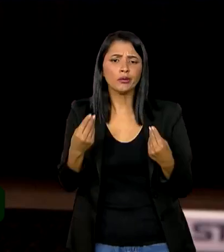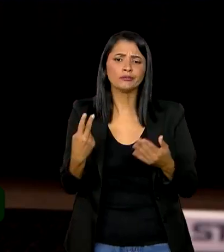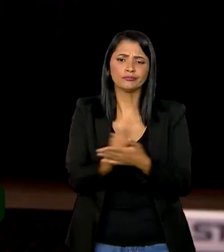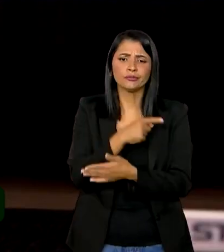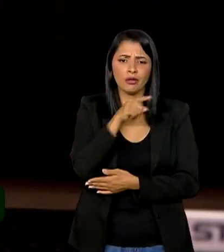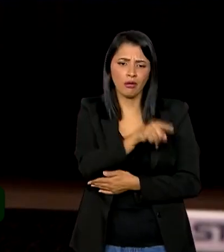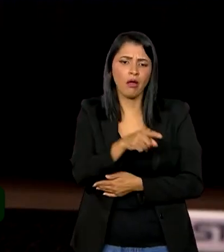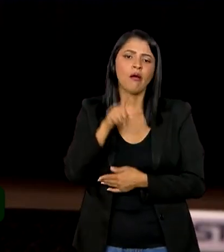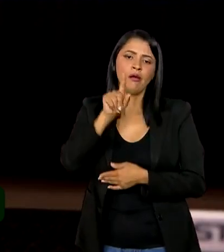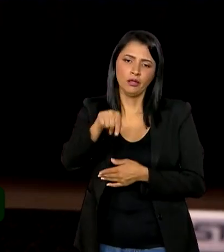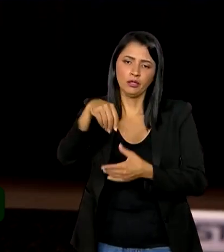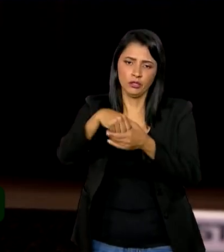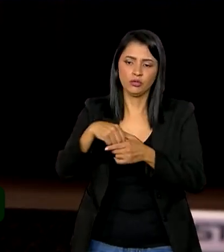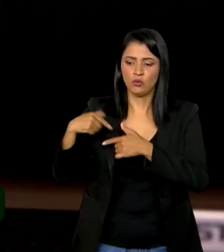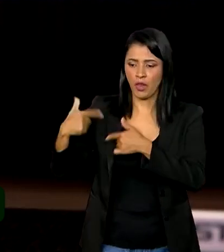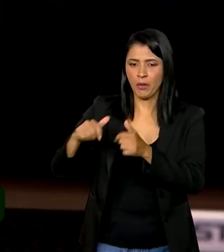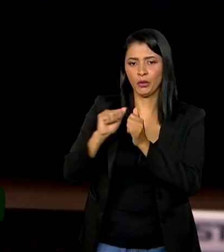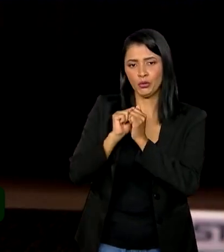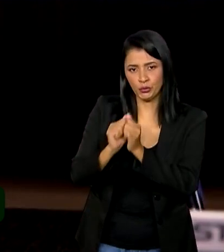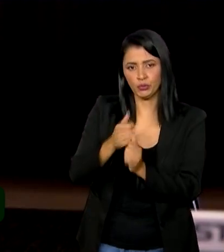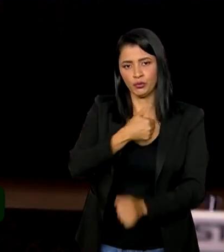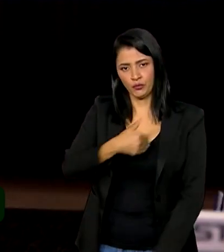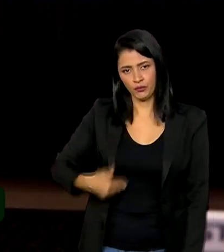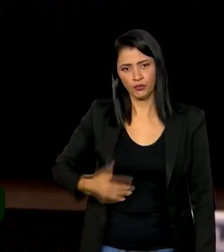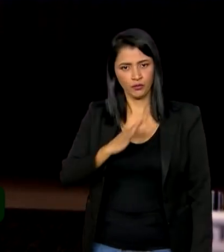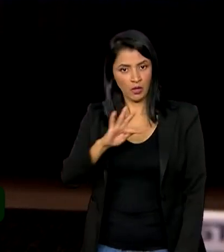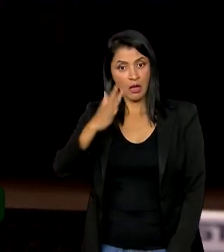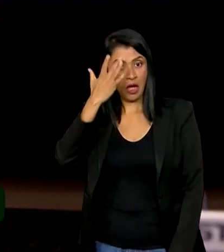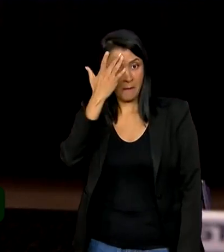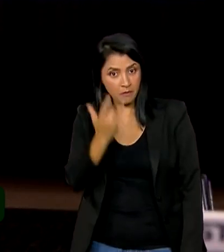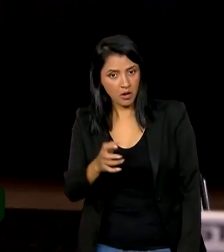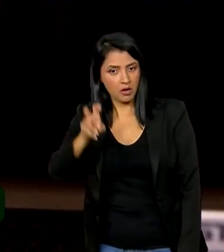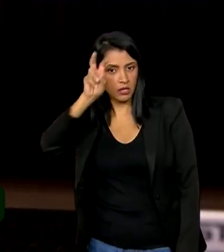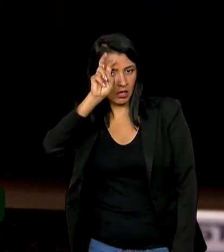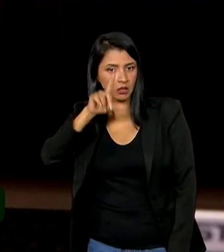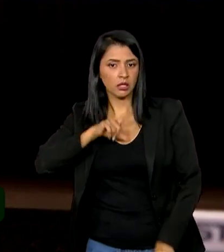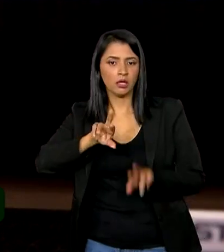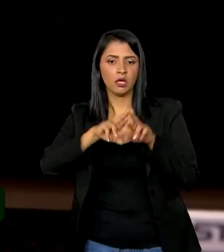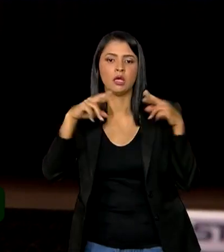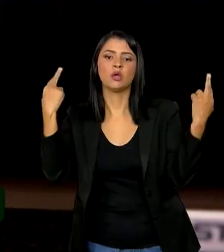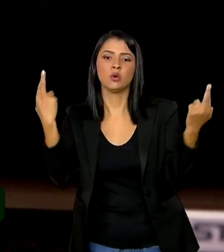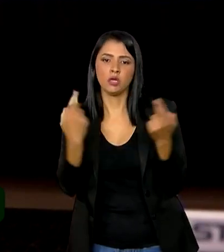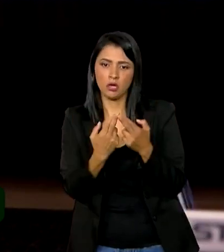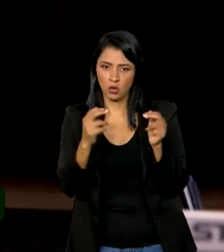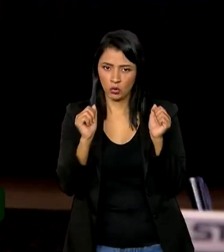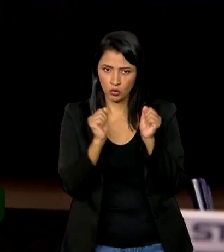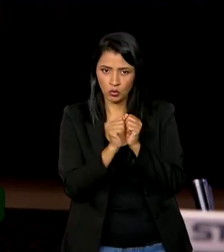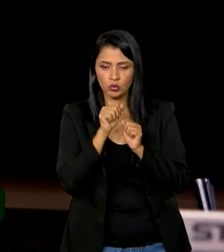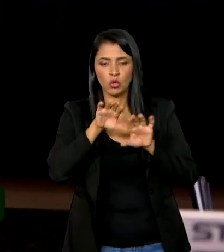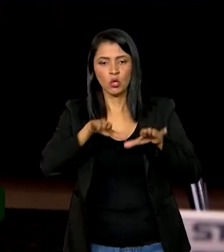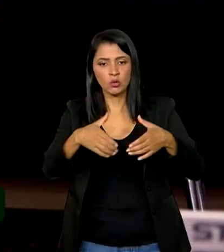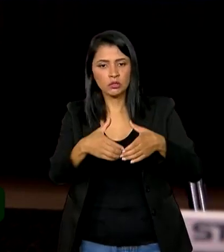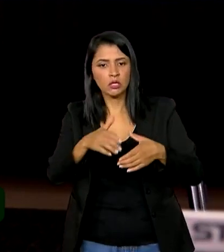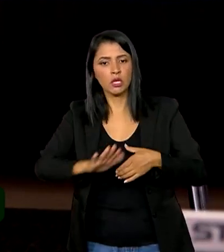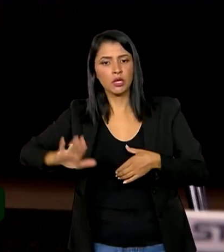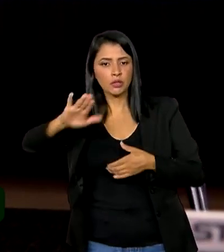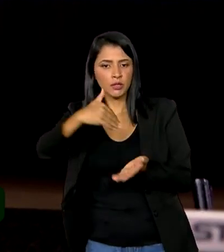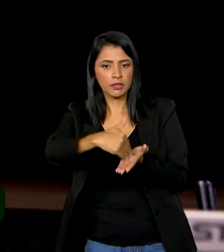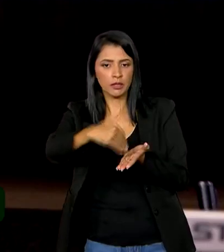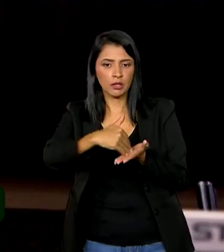Ela detalhou a estratégia conjunta do governo federal com estados e municípios no enfrentamento à seca e às queimadas.